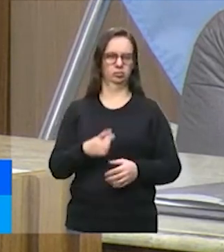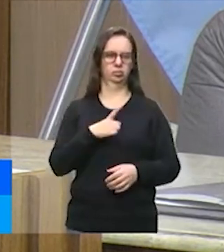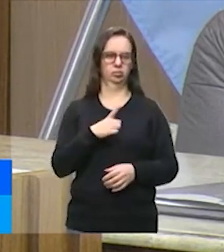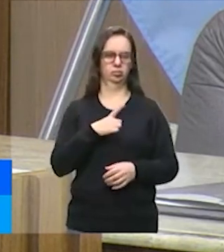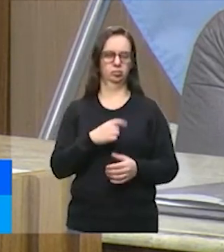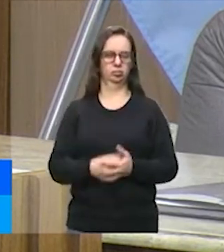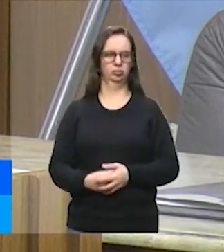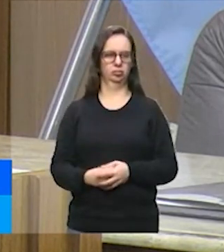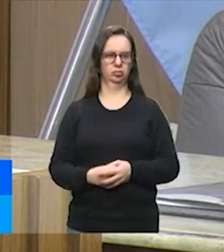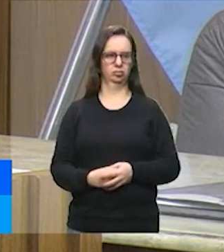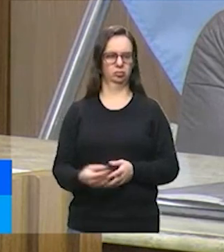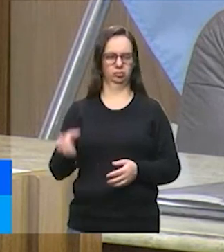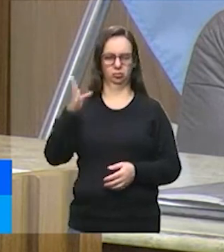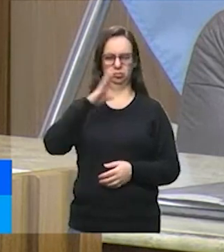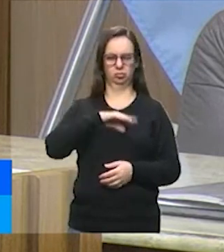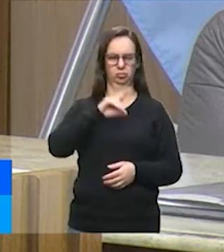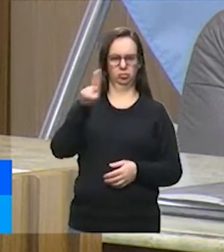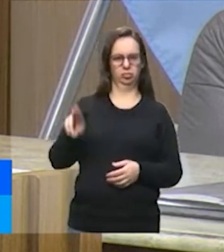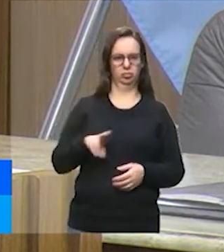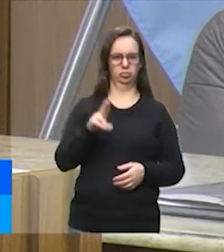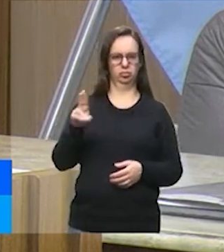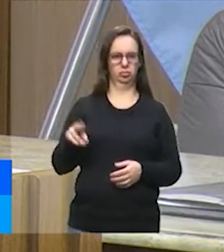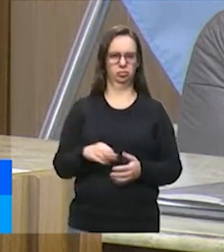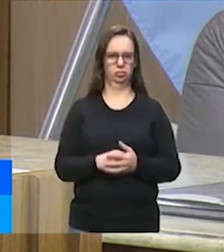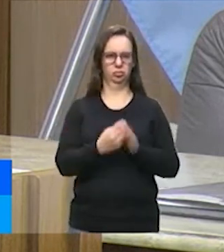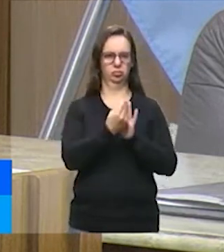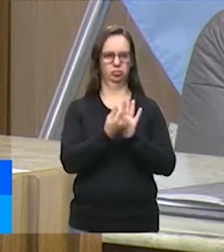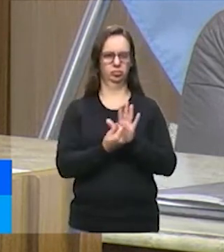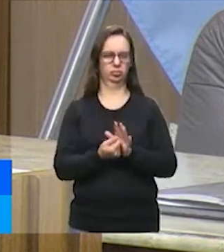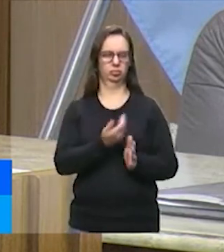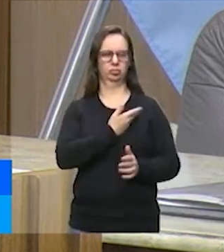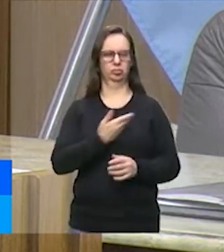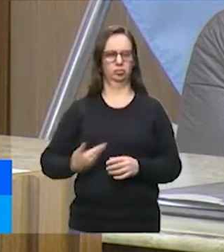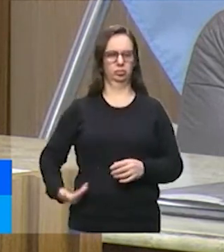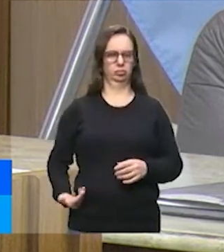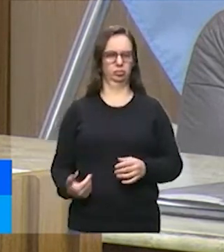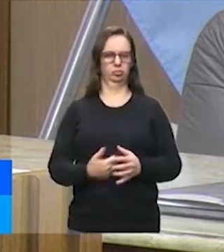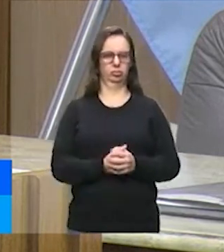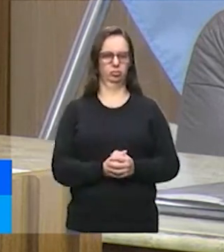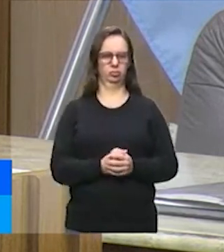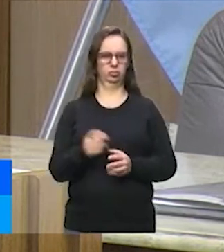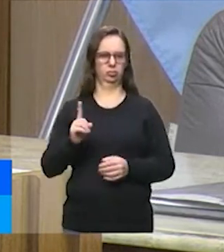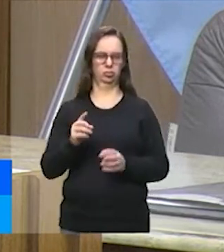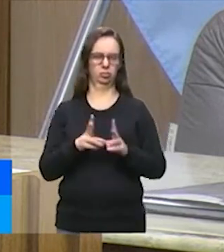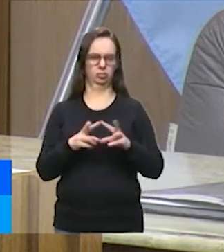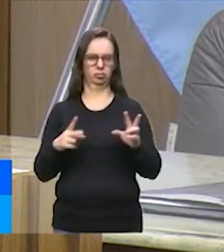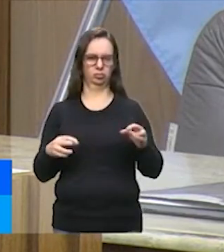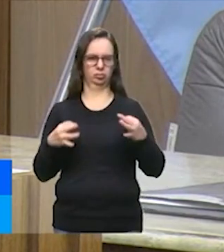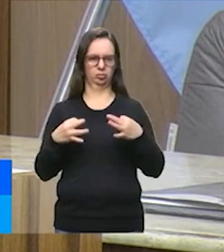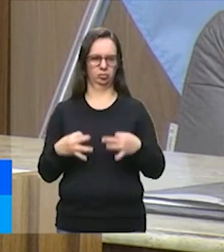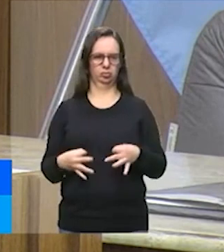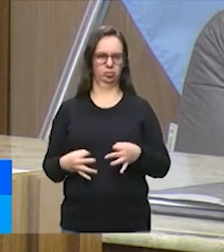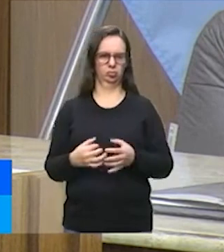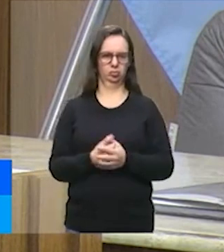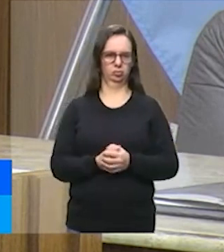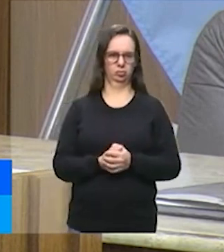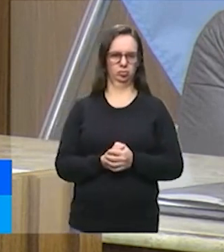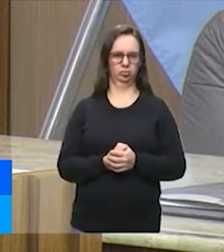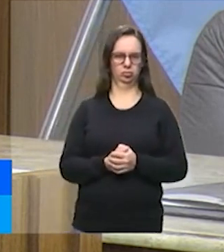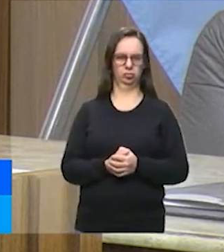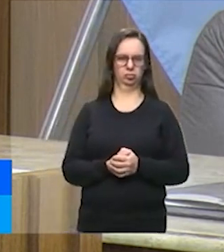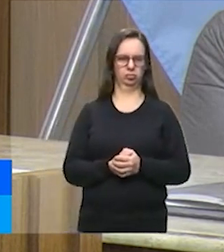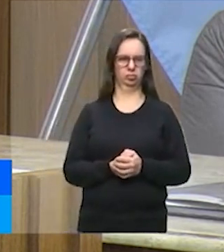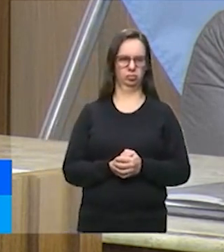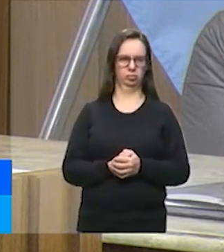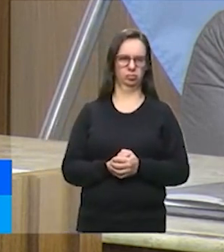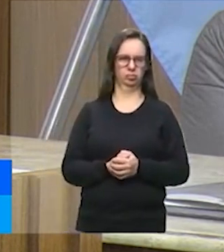recurso público eu acredito que todas essa casa de leis vão reprovar com os prefeitos não é uma coisa certa não é uma coisa certa fazer com a coisa